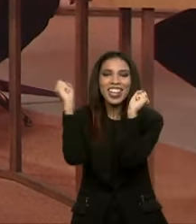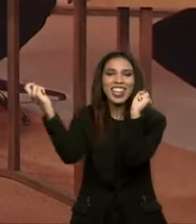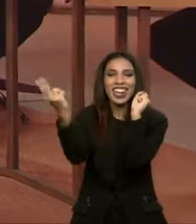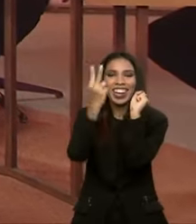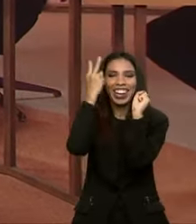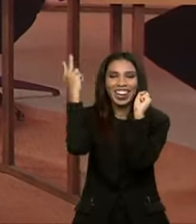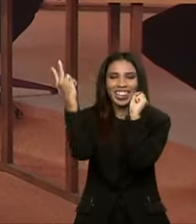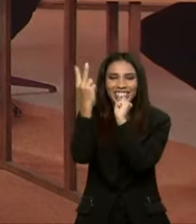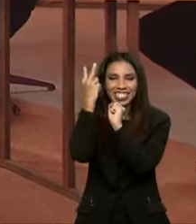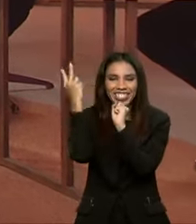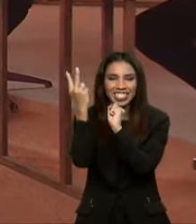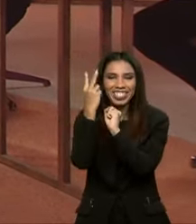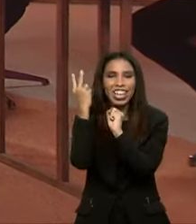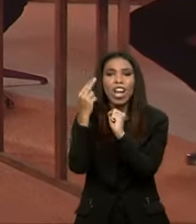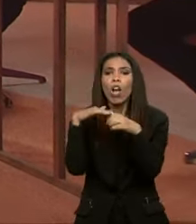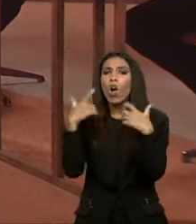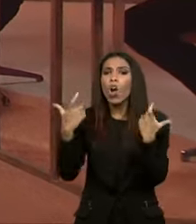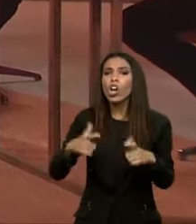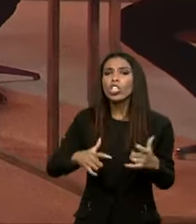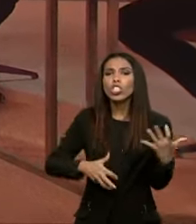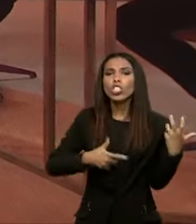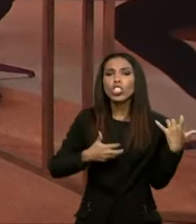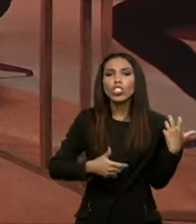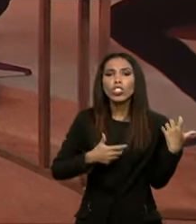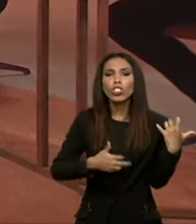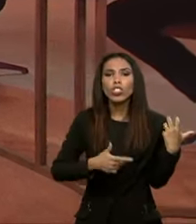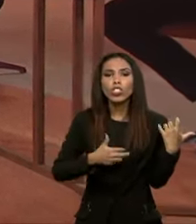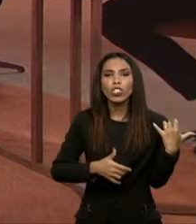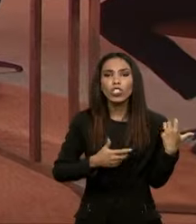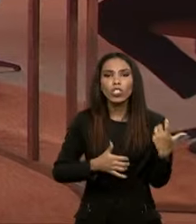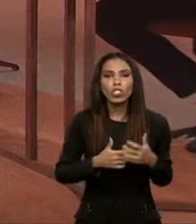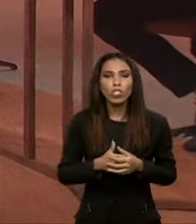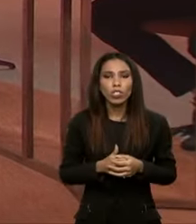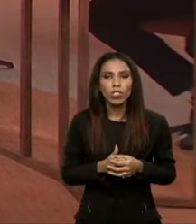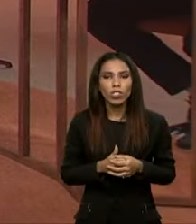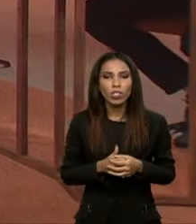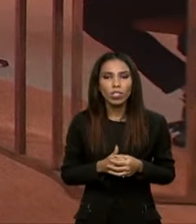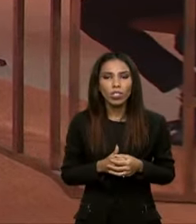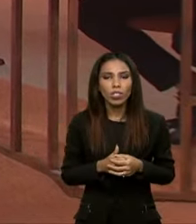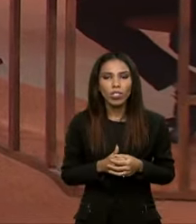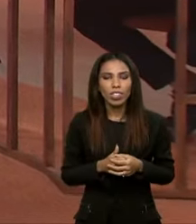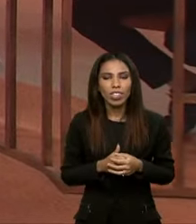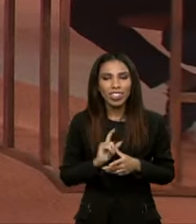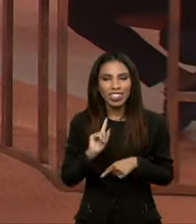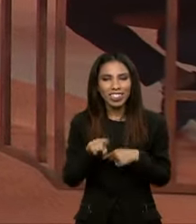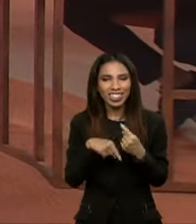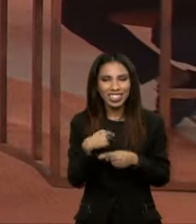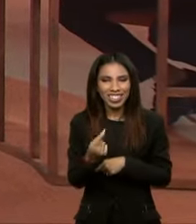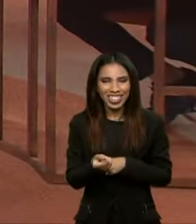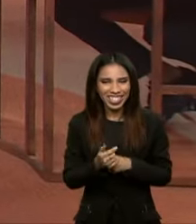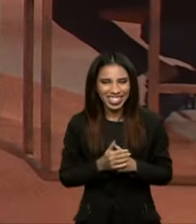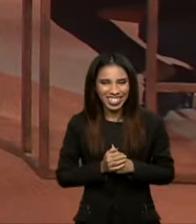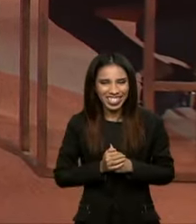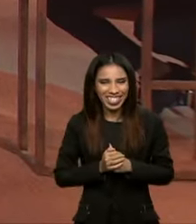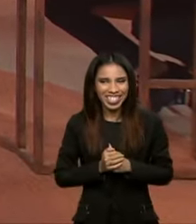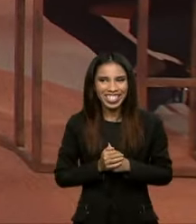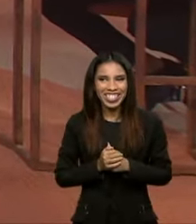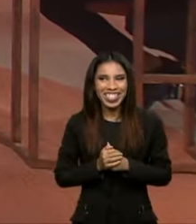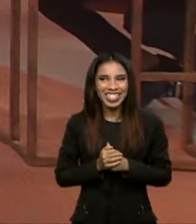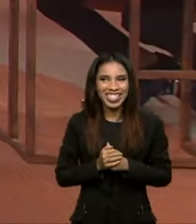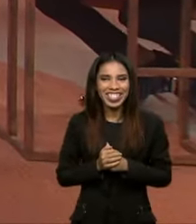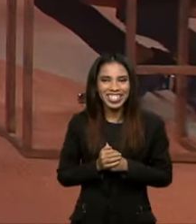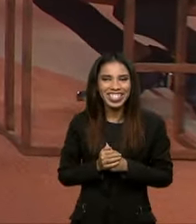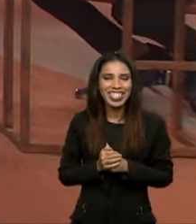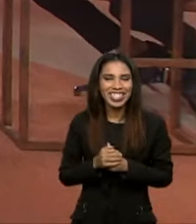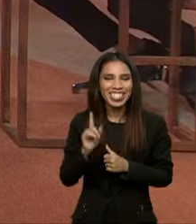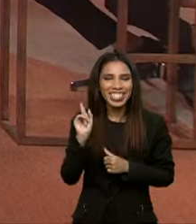disco maravilhoso. Violão. Cadê o violão, gente? Eu posso pegar ali pra você. Daí o violão. Então a gente depois a gente toca. Ah, então a gente é começa depois. O segundo bloco com você tocando. Então, exatamente. Depois,